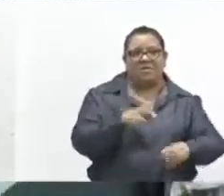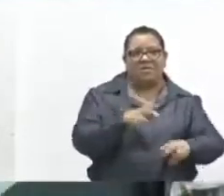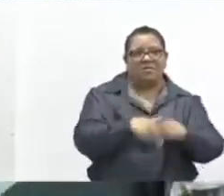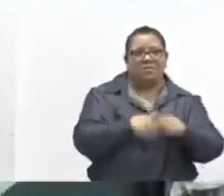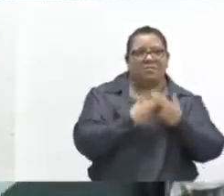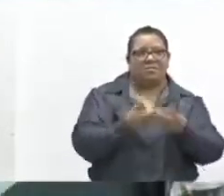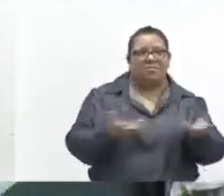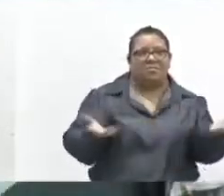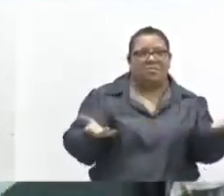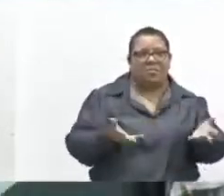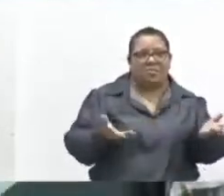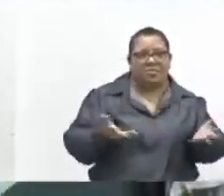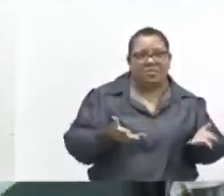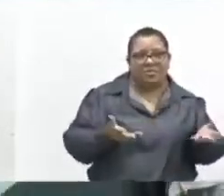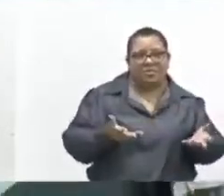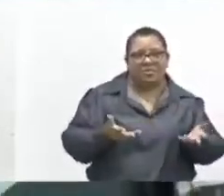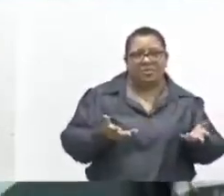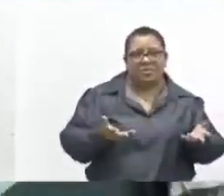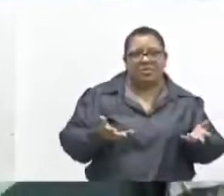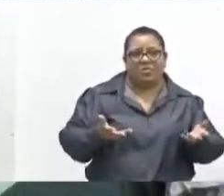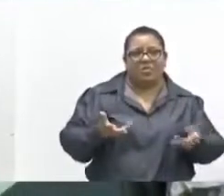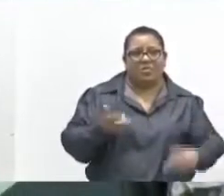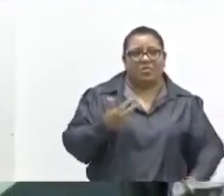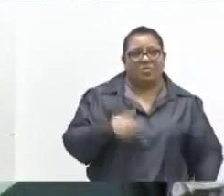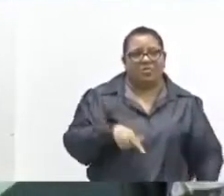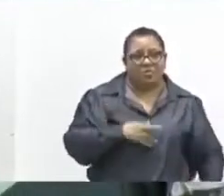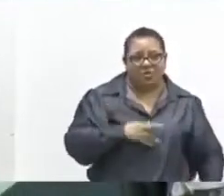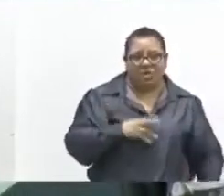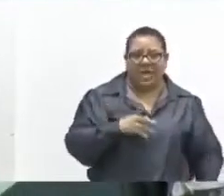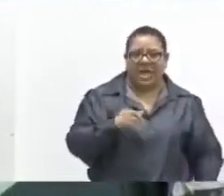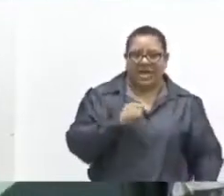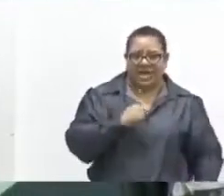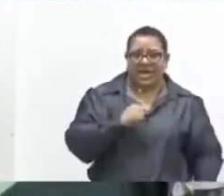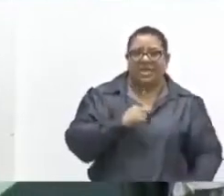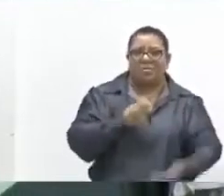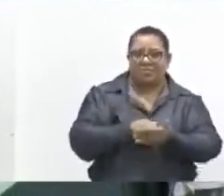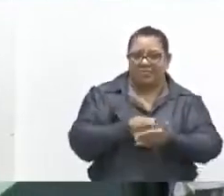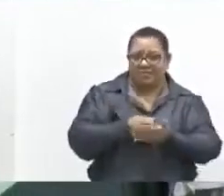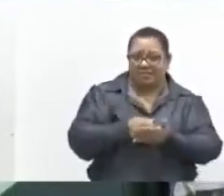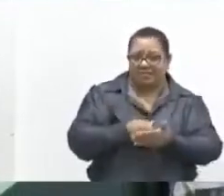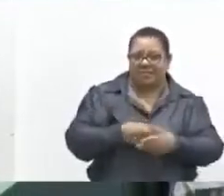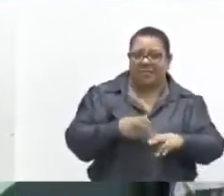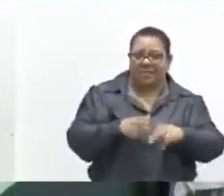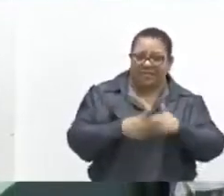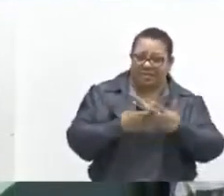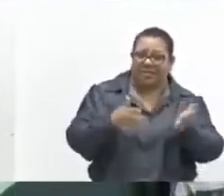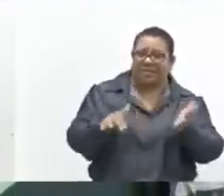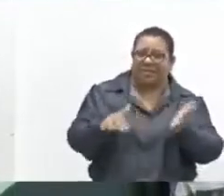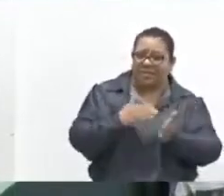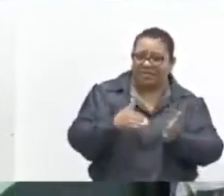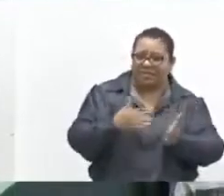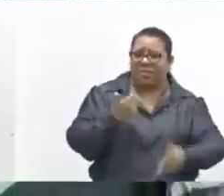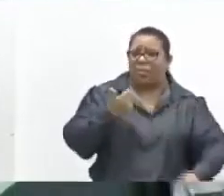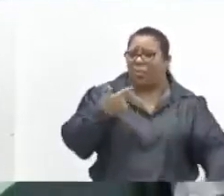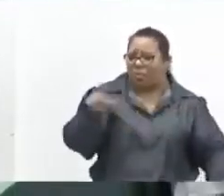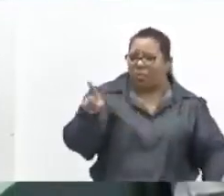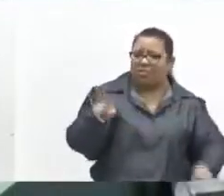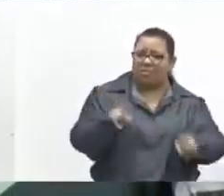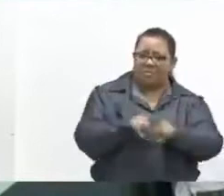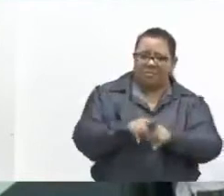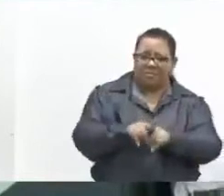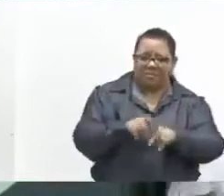fomentação de grêmios estudantis. Então, hoje, existe essa obrigação na fomentação. Tanto a Secretaria quanto os outros gestores, eles fomentam